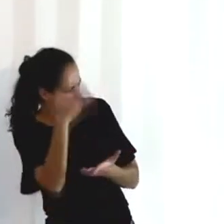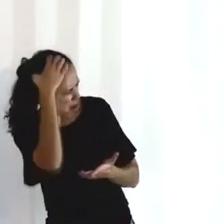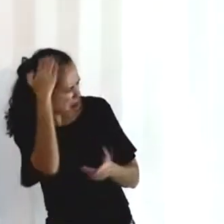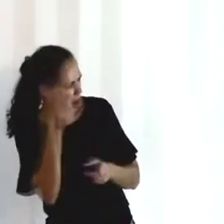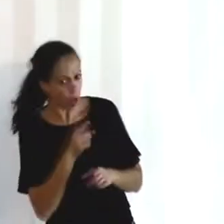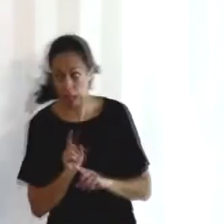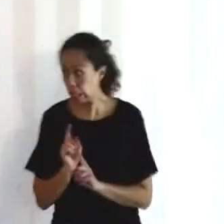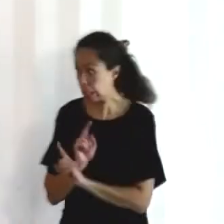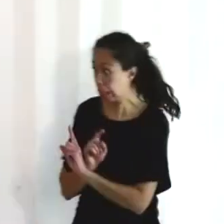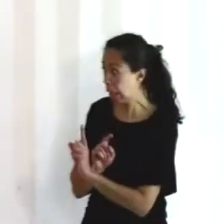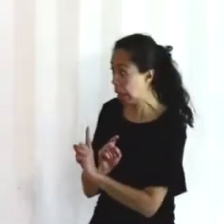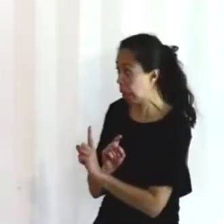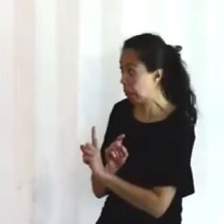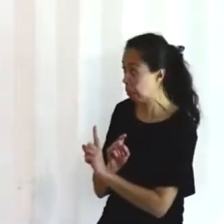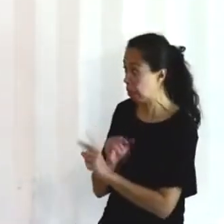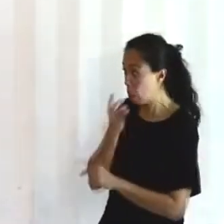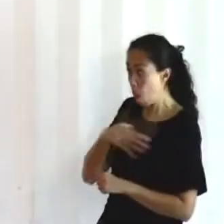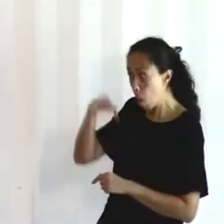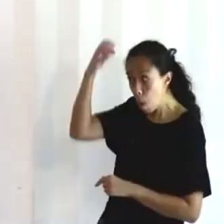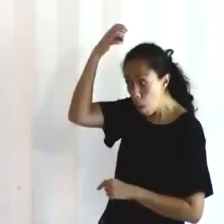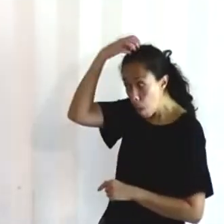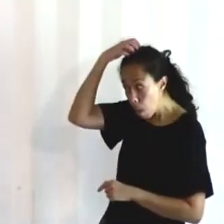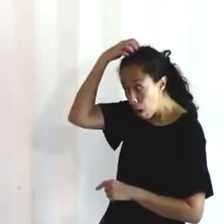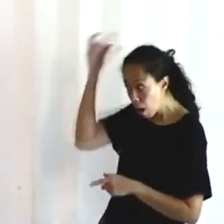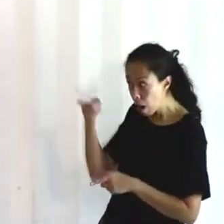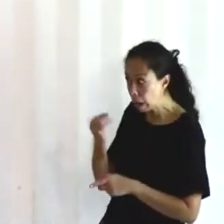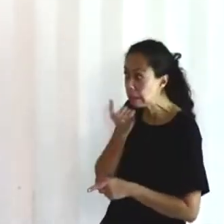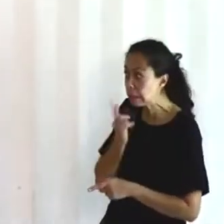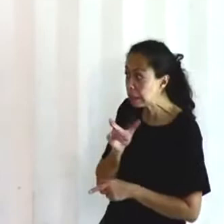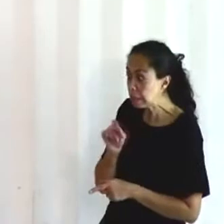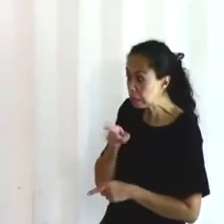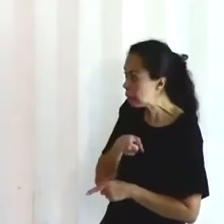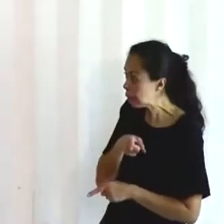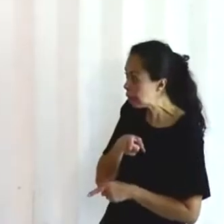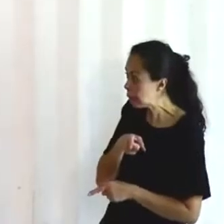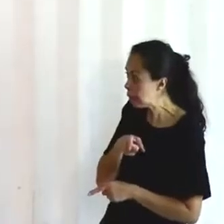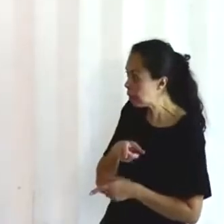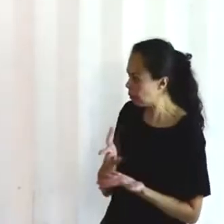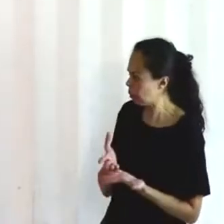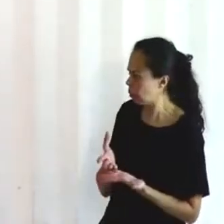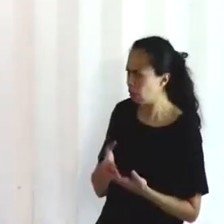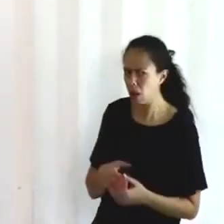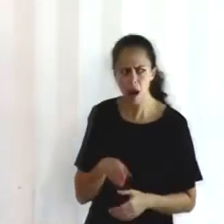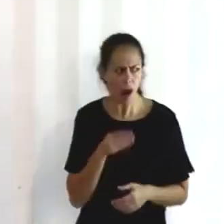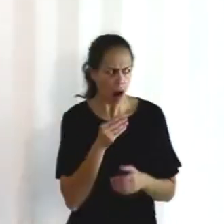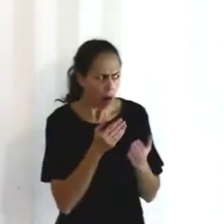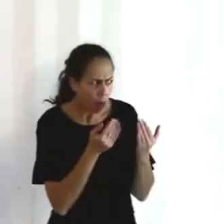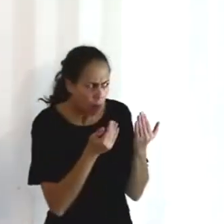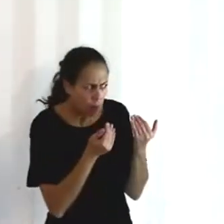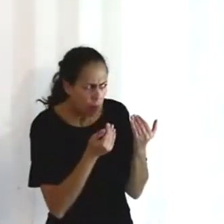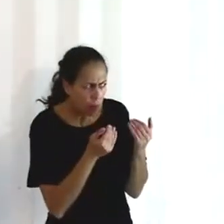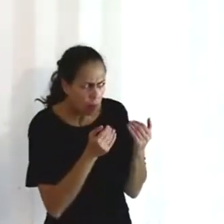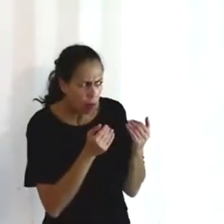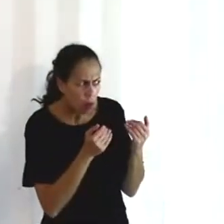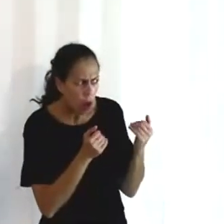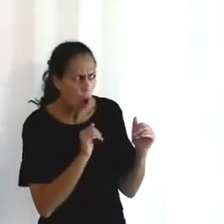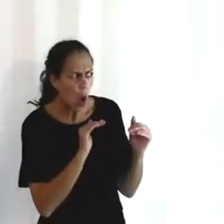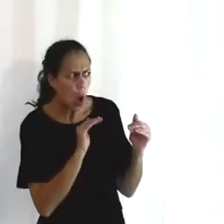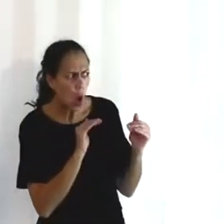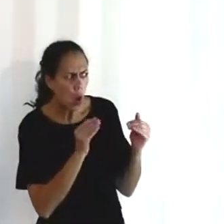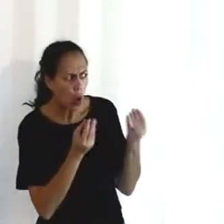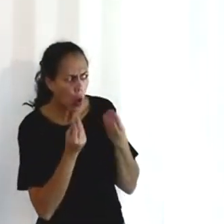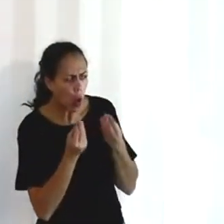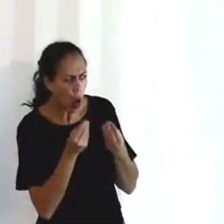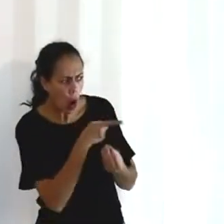compadeceu dele. Eles começaram a dizer, mas essa conta aqui não está fechando? Como é que alguém recebe uma fortuna